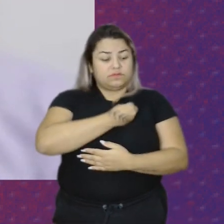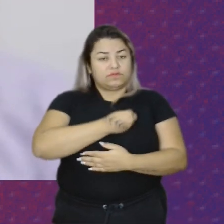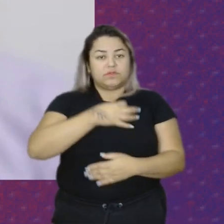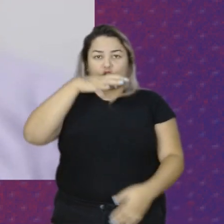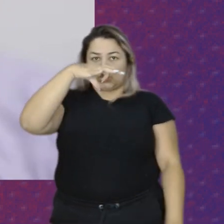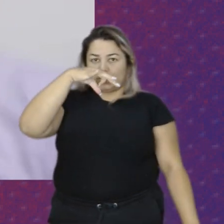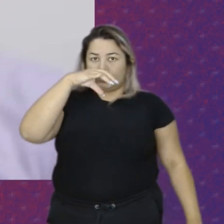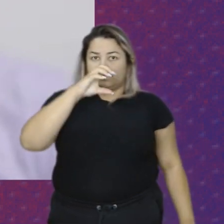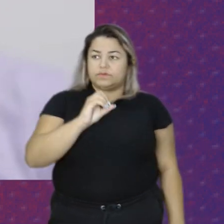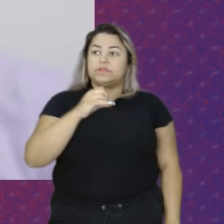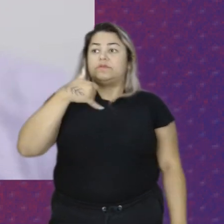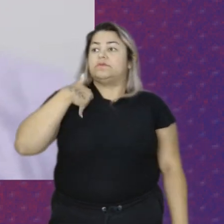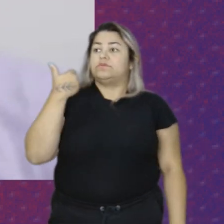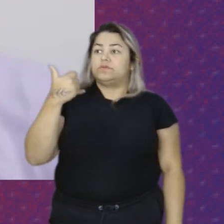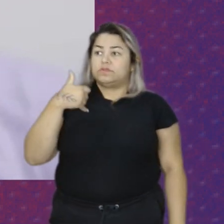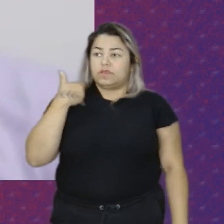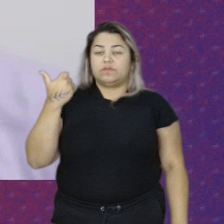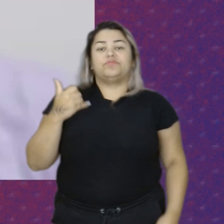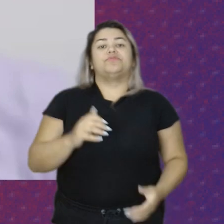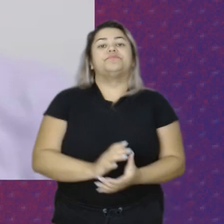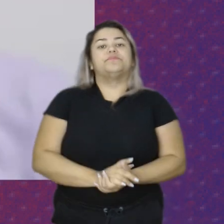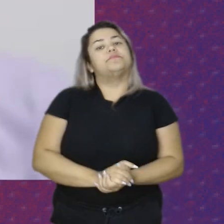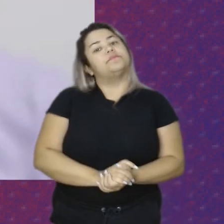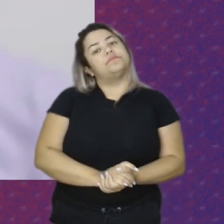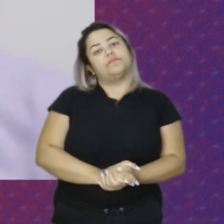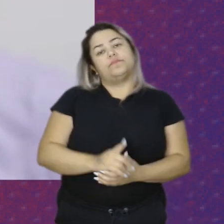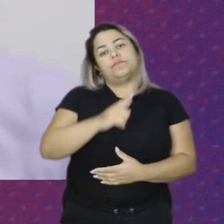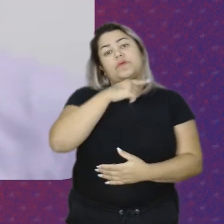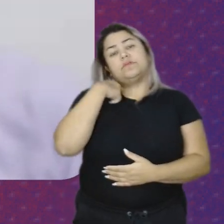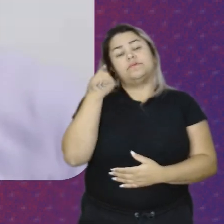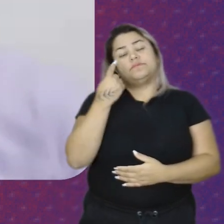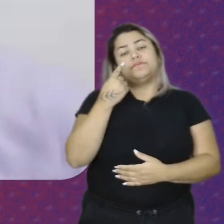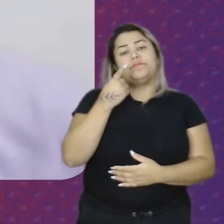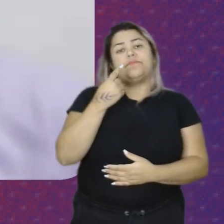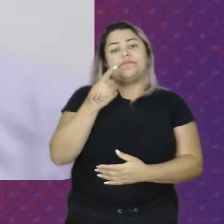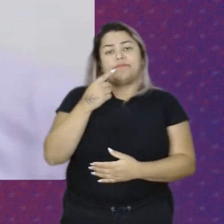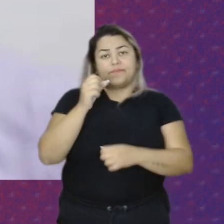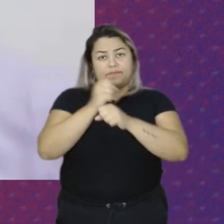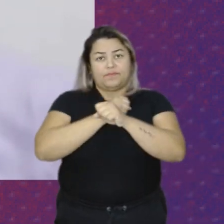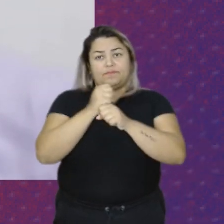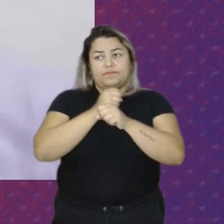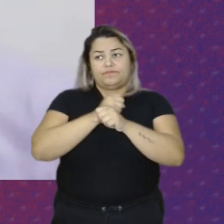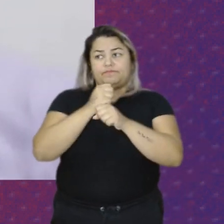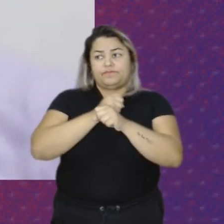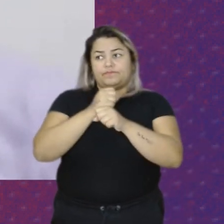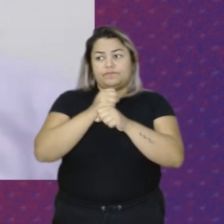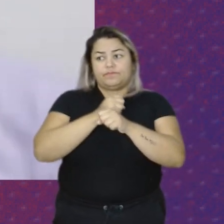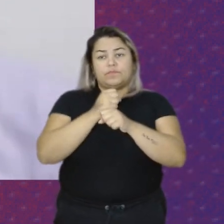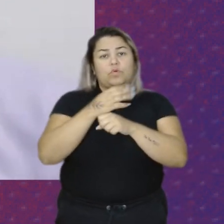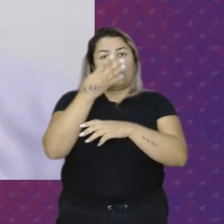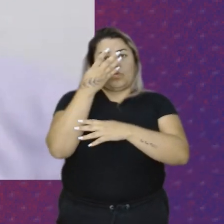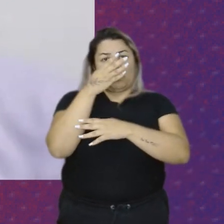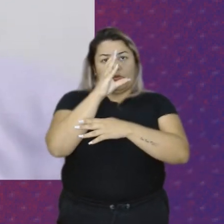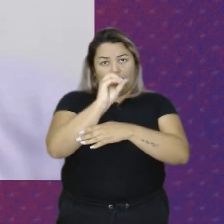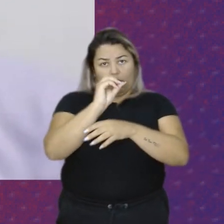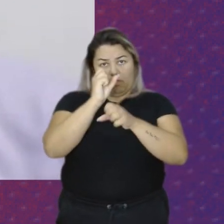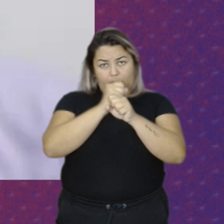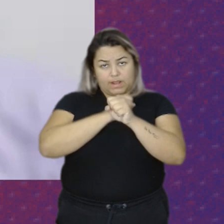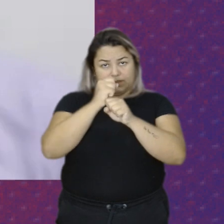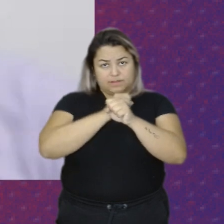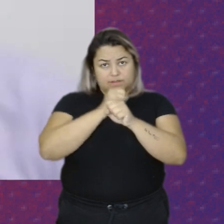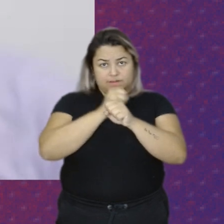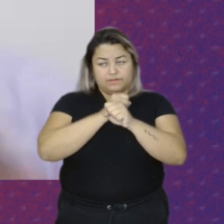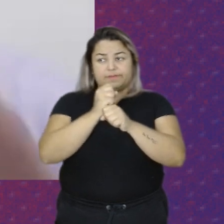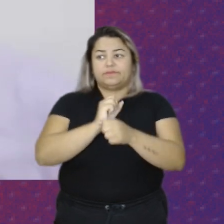90 anos, e de falecimento faz esse ano, nessa marcha, 40 anos de